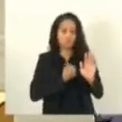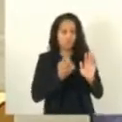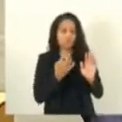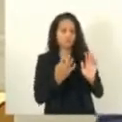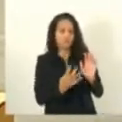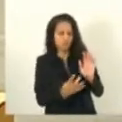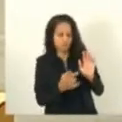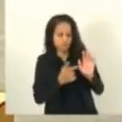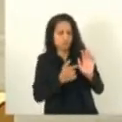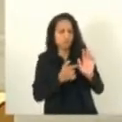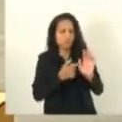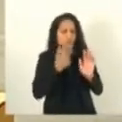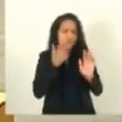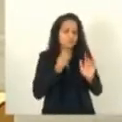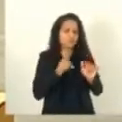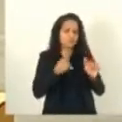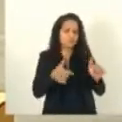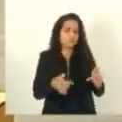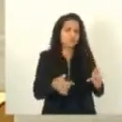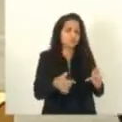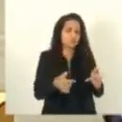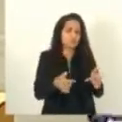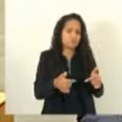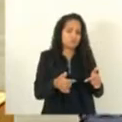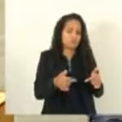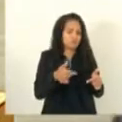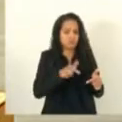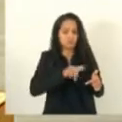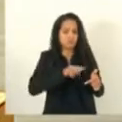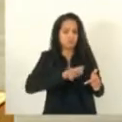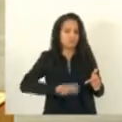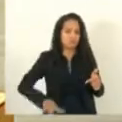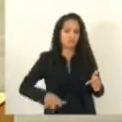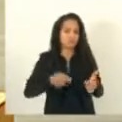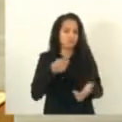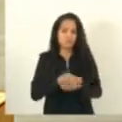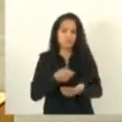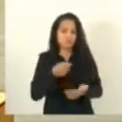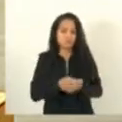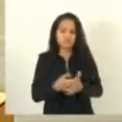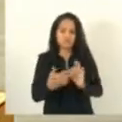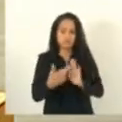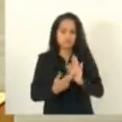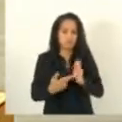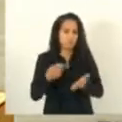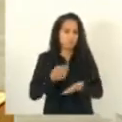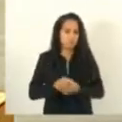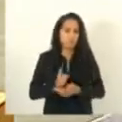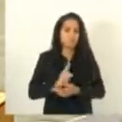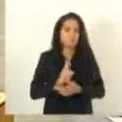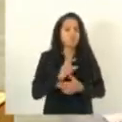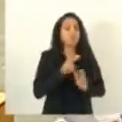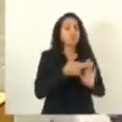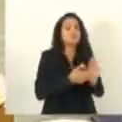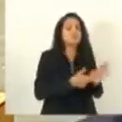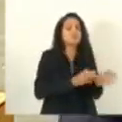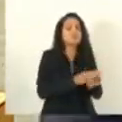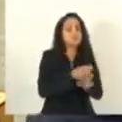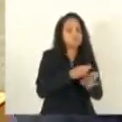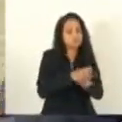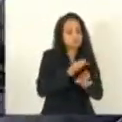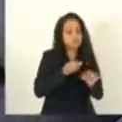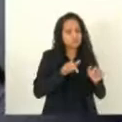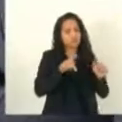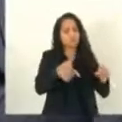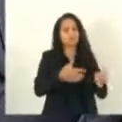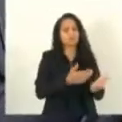se falar em vício de iniciativa para caber veto, porque ele não está estabelecendo obrigatoriedade, e sim diretrizes para que isso seja